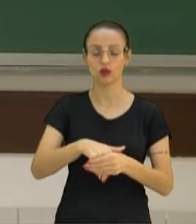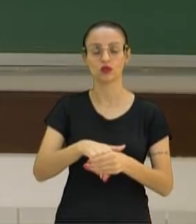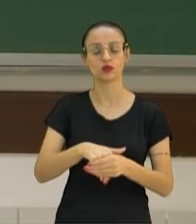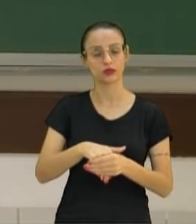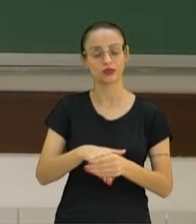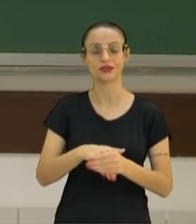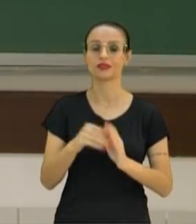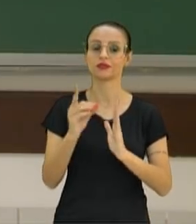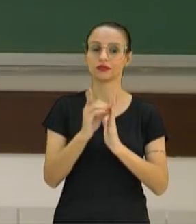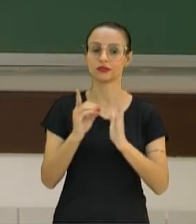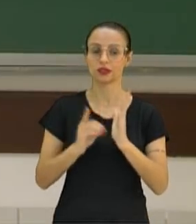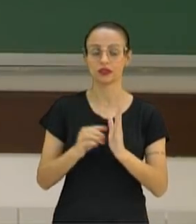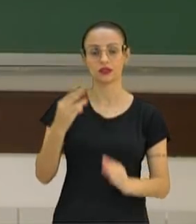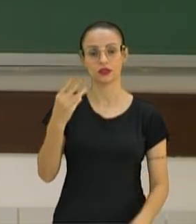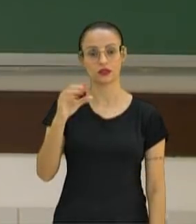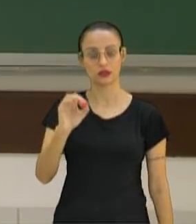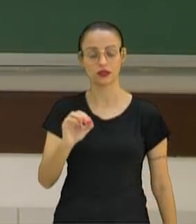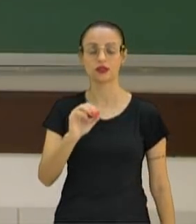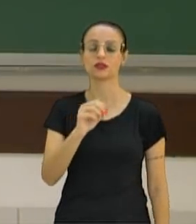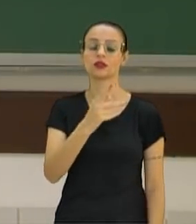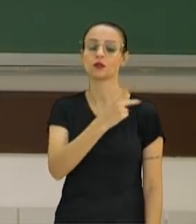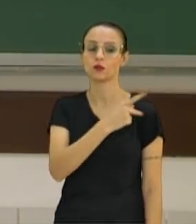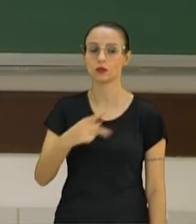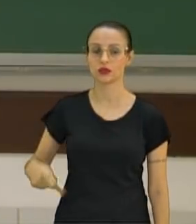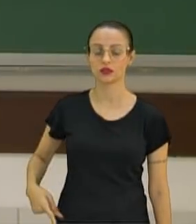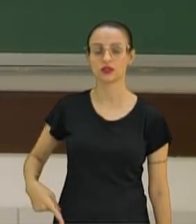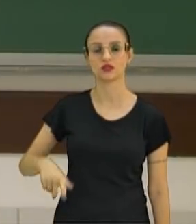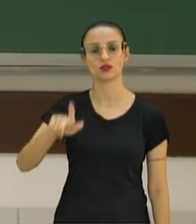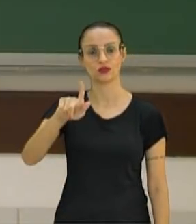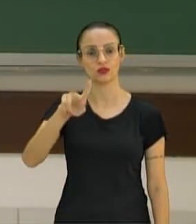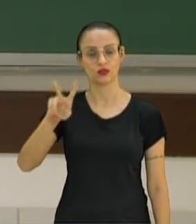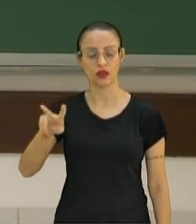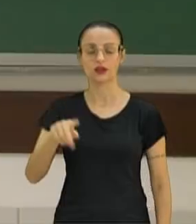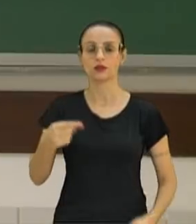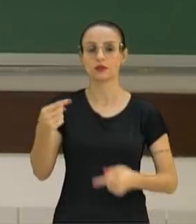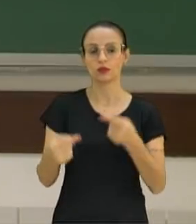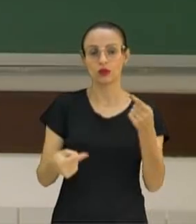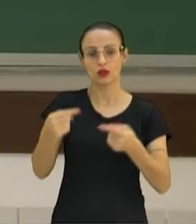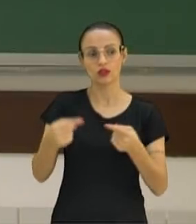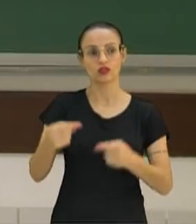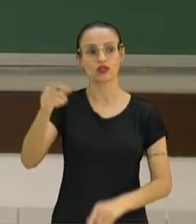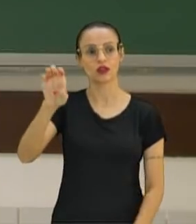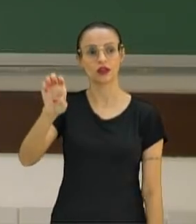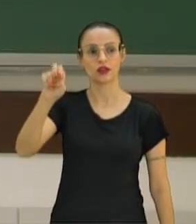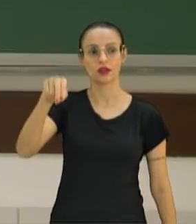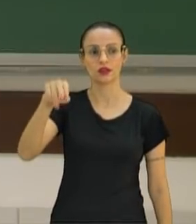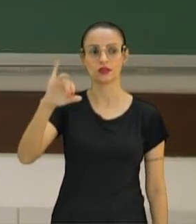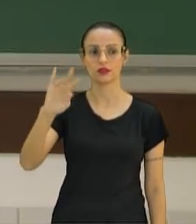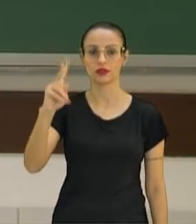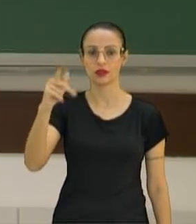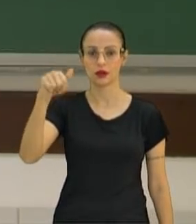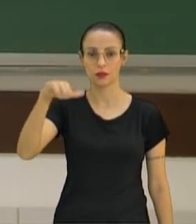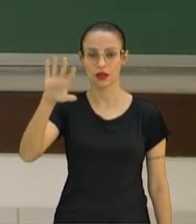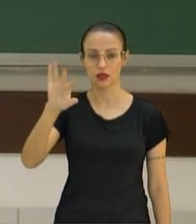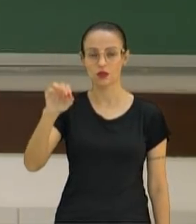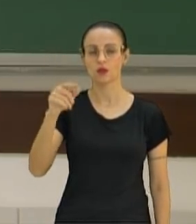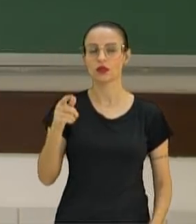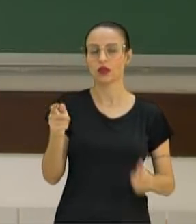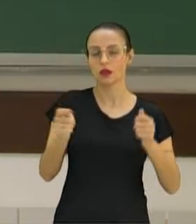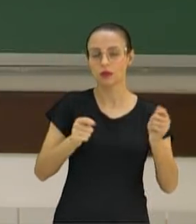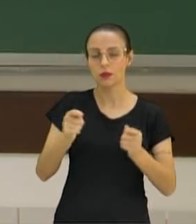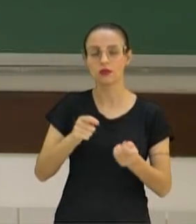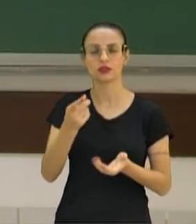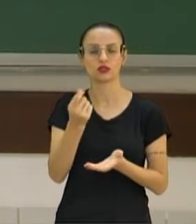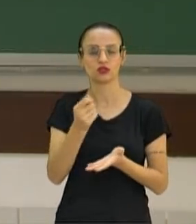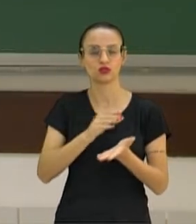década de 30 com Getúlio Vargas. E a política do encilhamento proposta pelo ministro Rui Barbosa, aquela política de emissão de